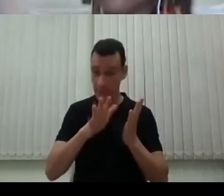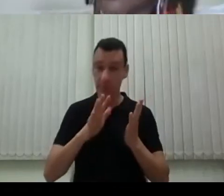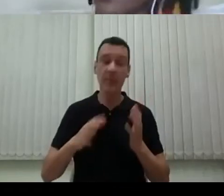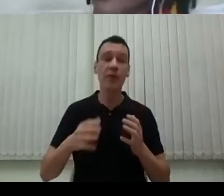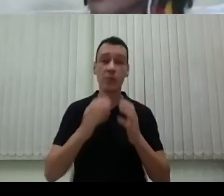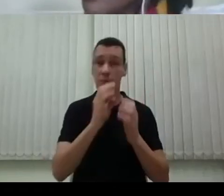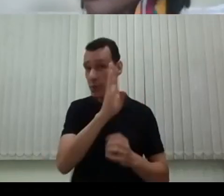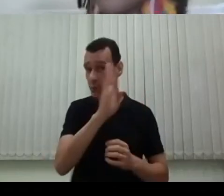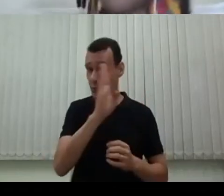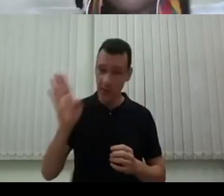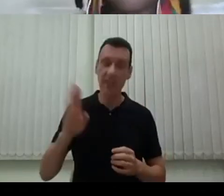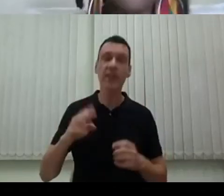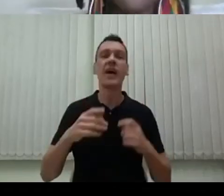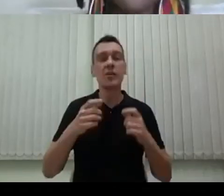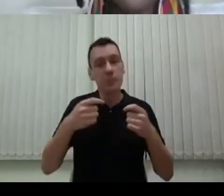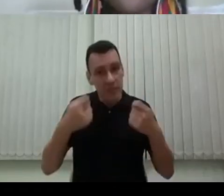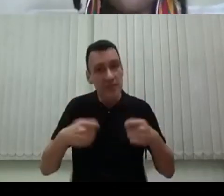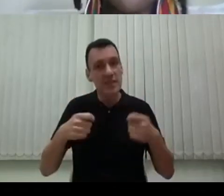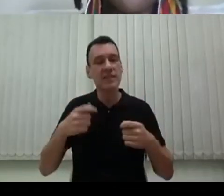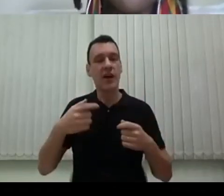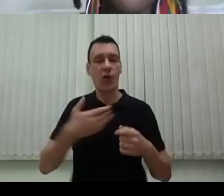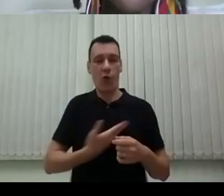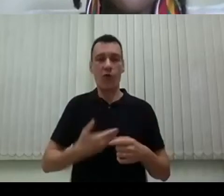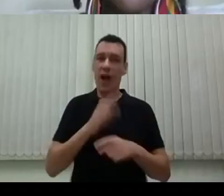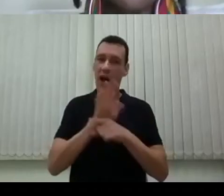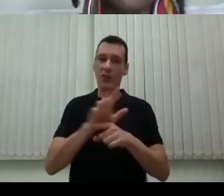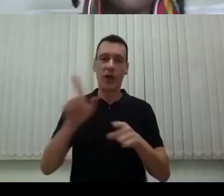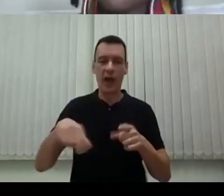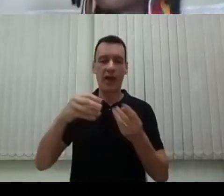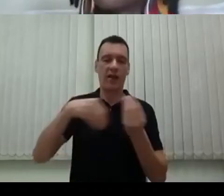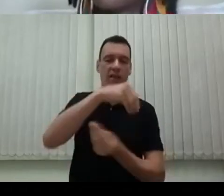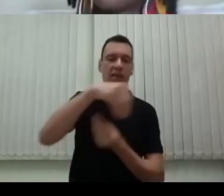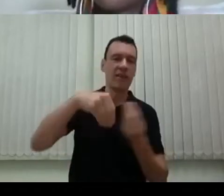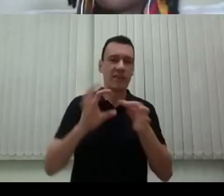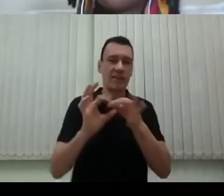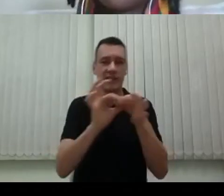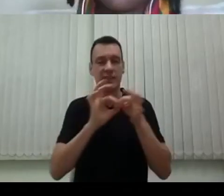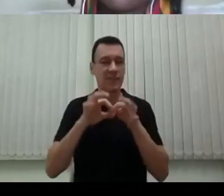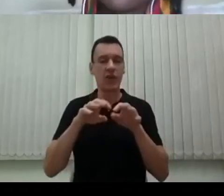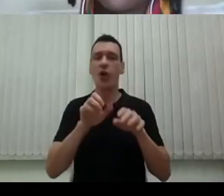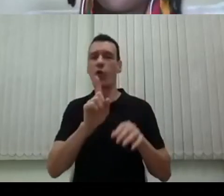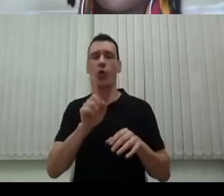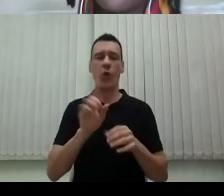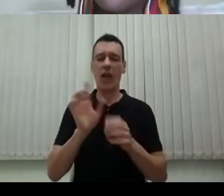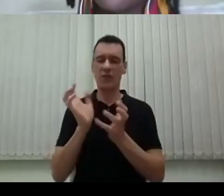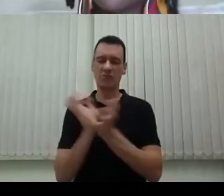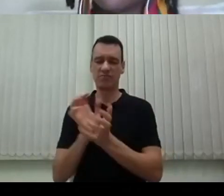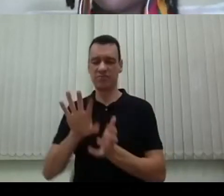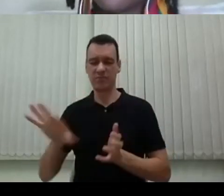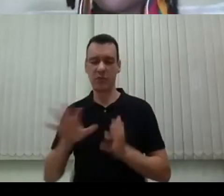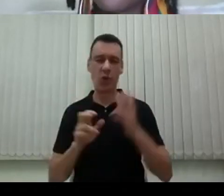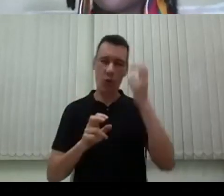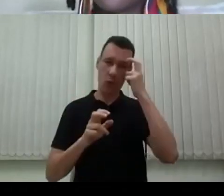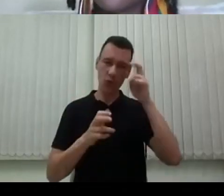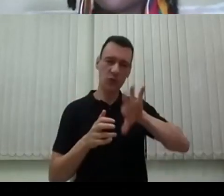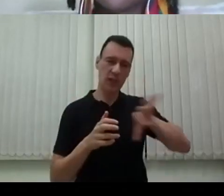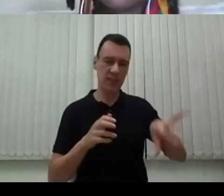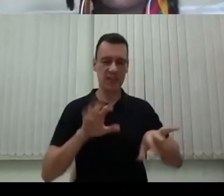espaço de hegemonia que não nasceu para agregar determinadas culturas, determinadas